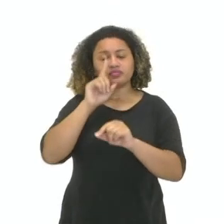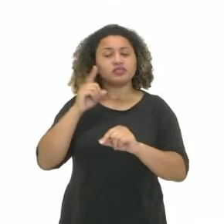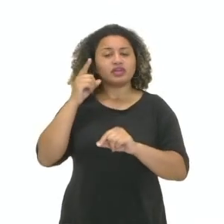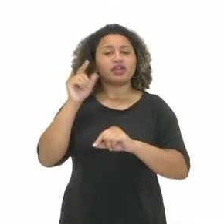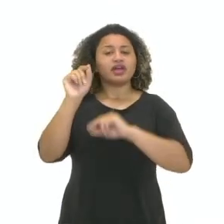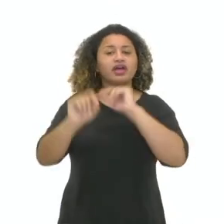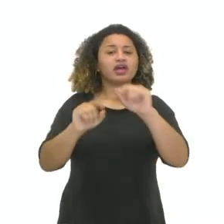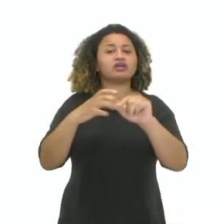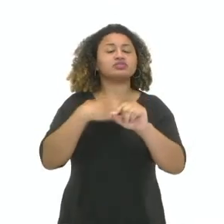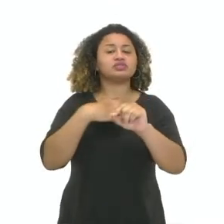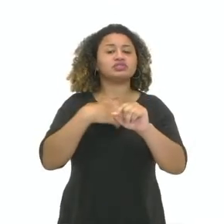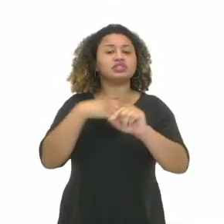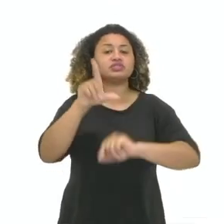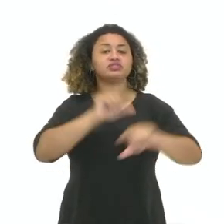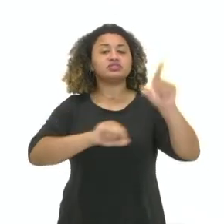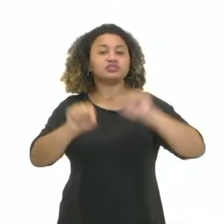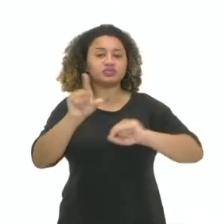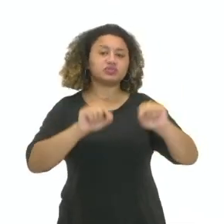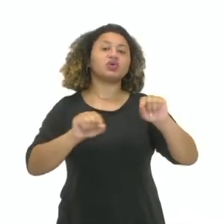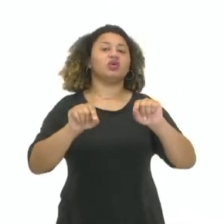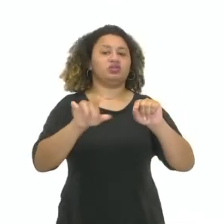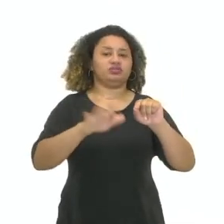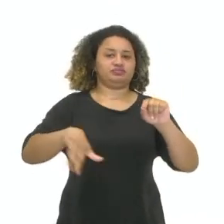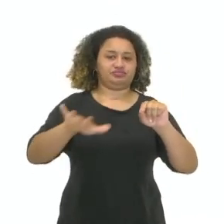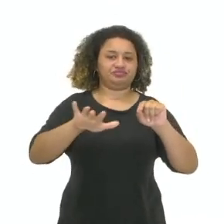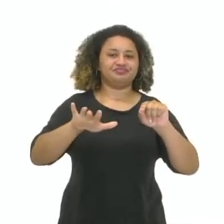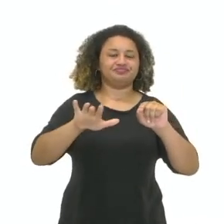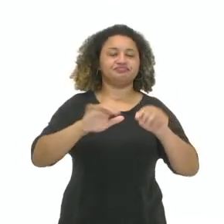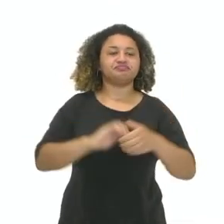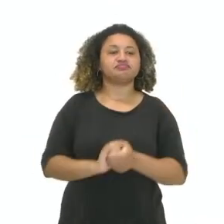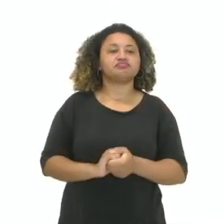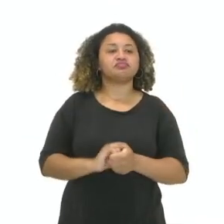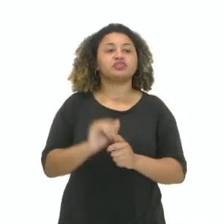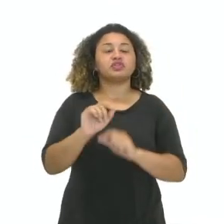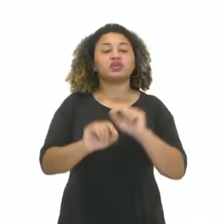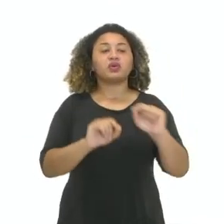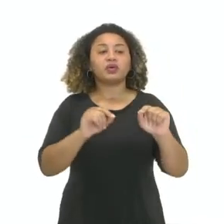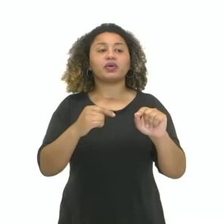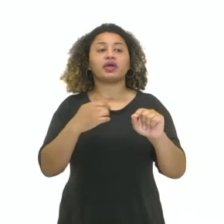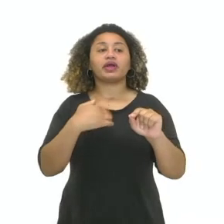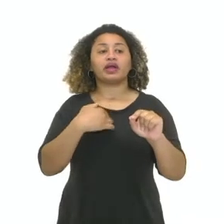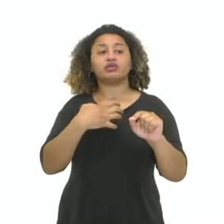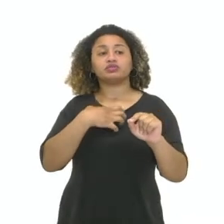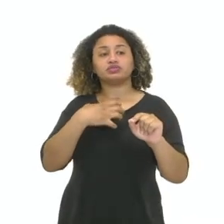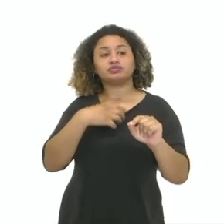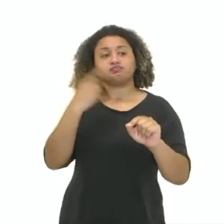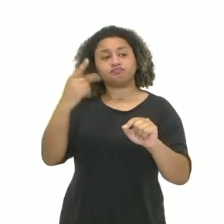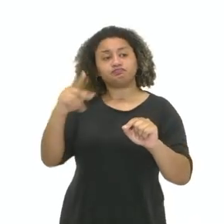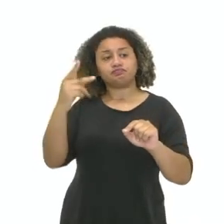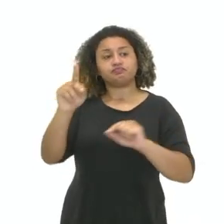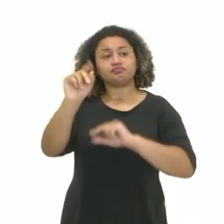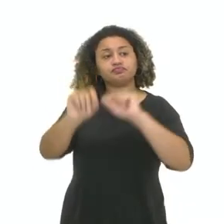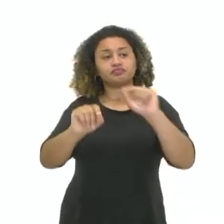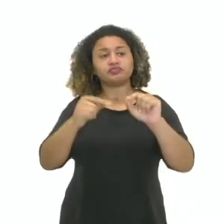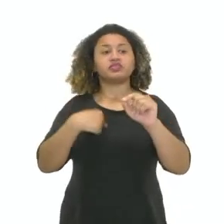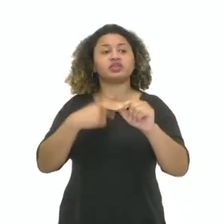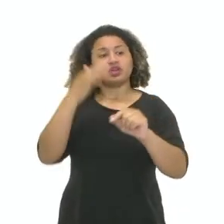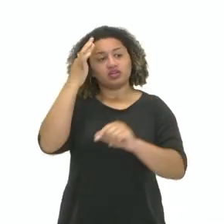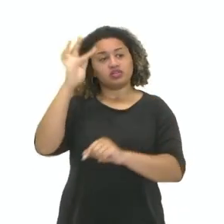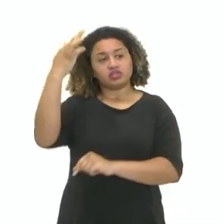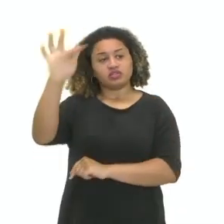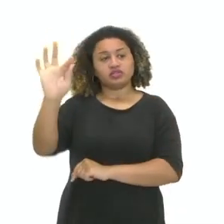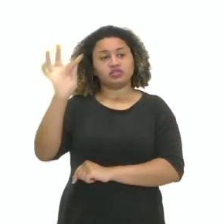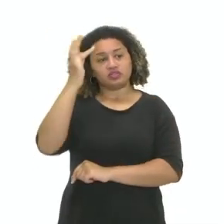são formas de seleção da espécie. A filosofia de Quincas Borba afirma que a substância da qual emana e para a